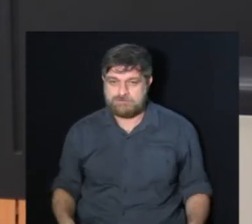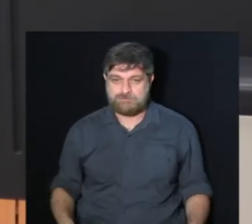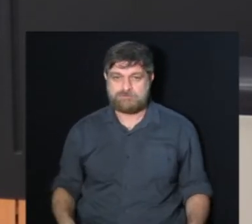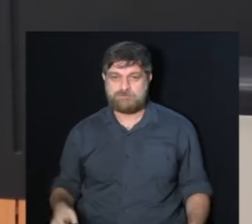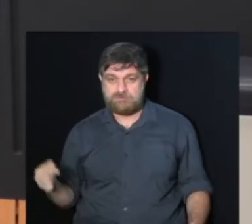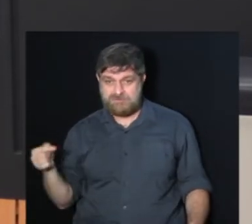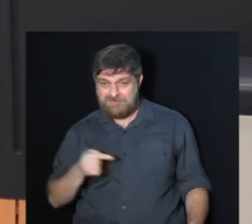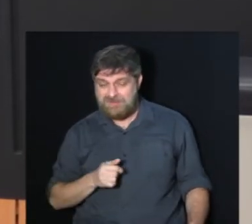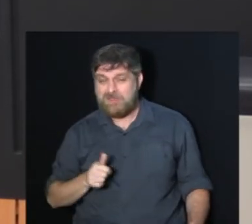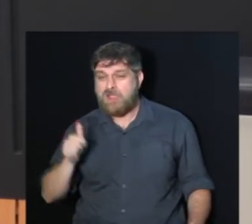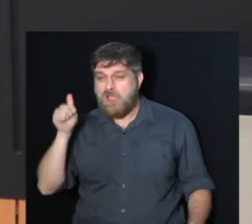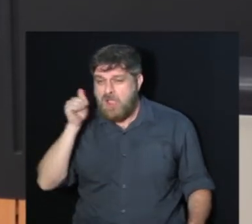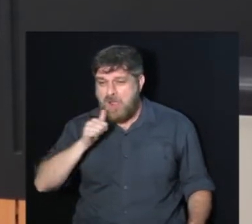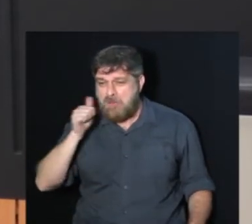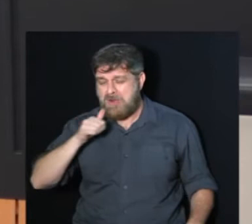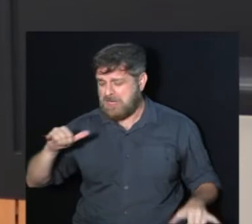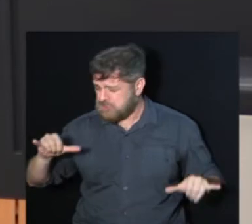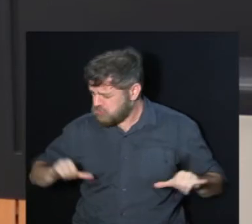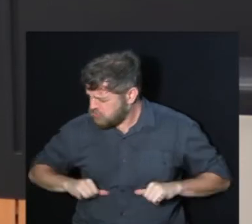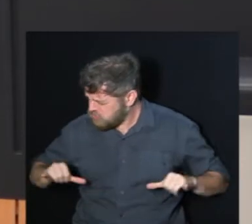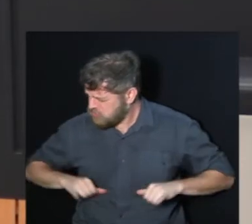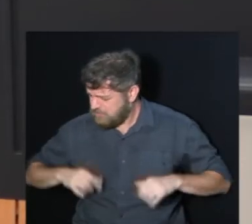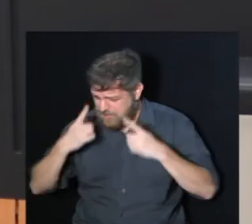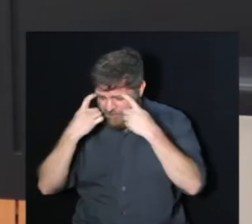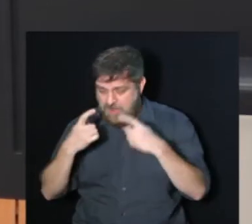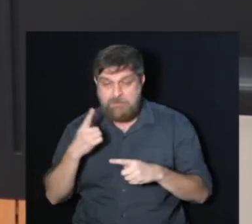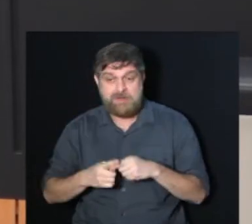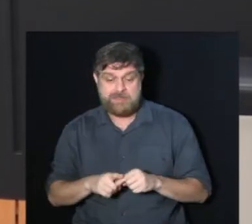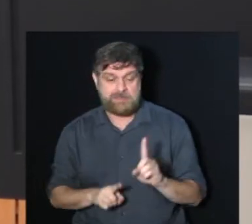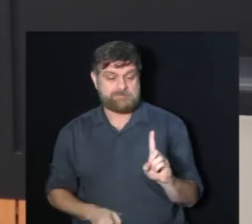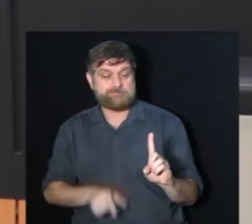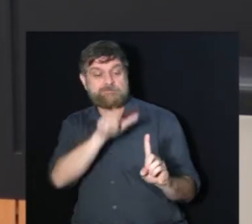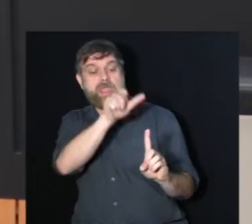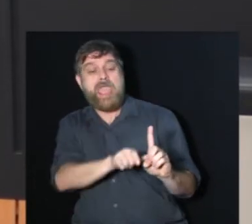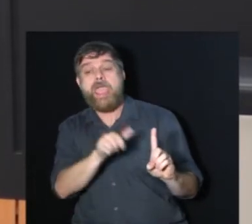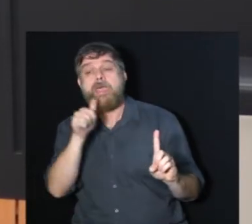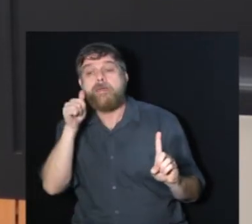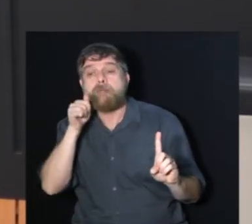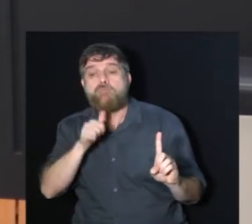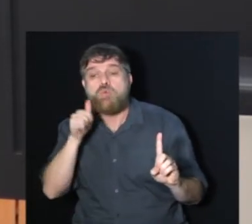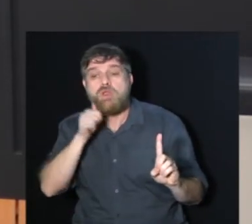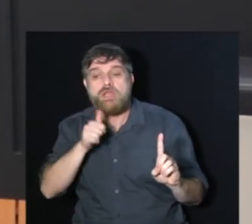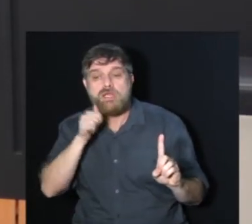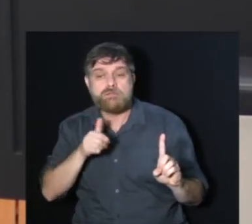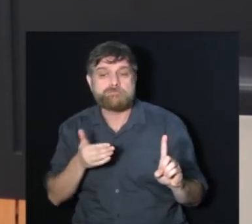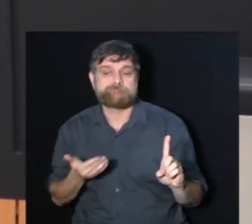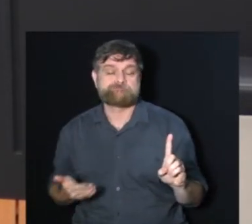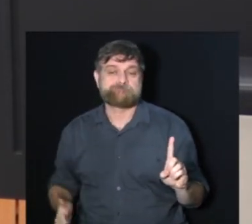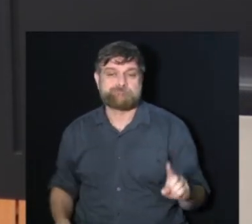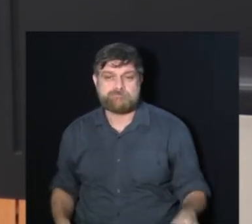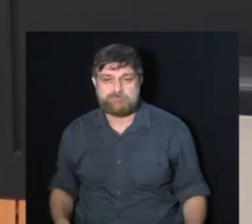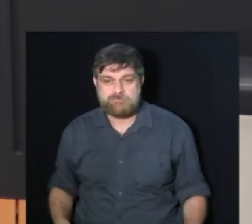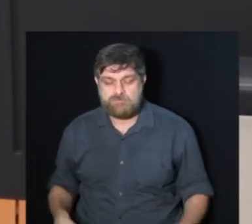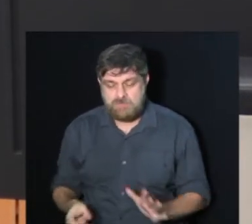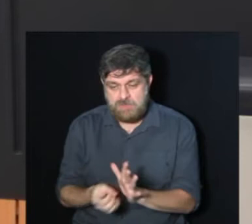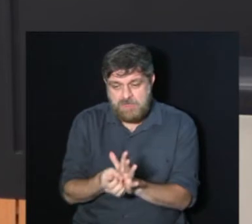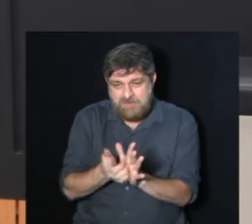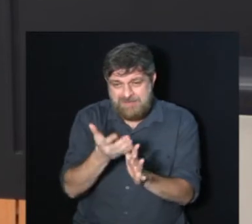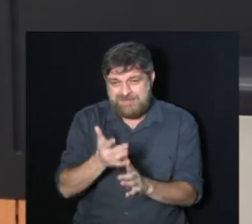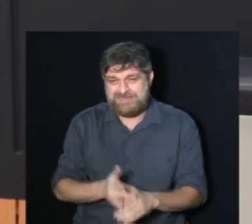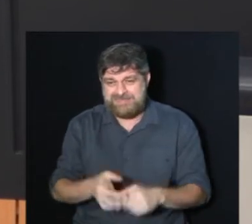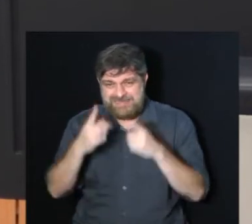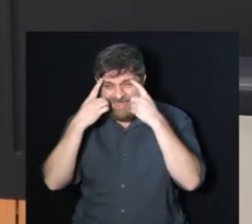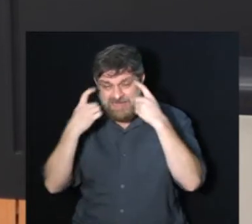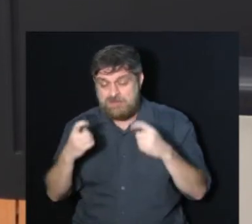mulheres sofrem agressão por serem mulheres. Bom, em alguns casos, essas agressões, elas